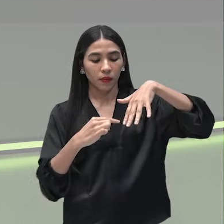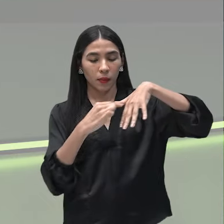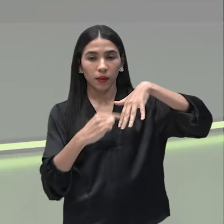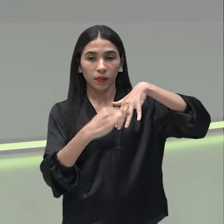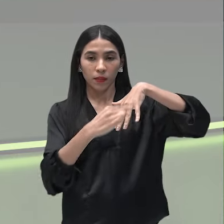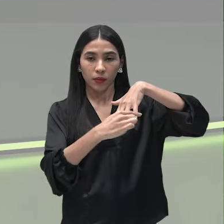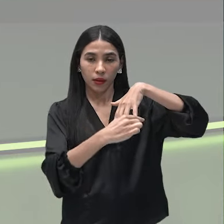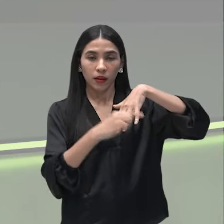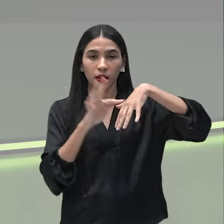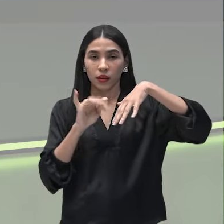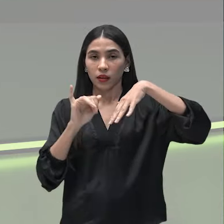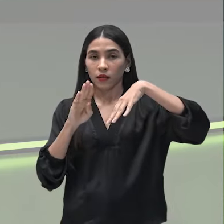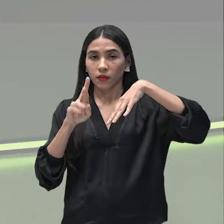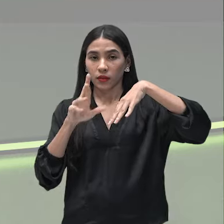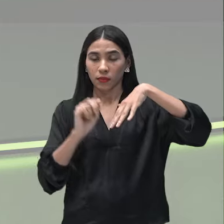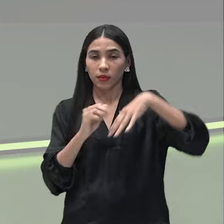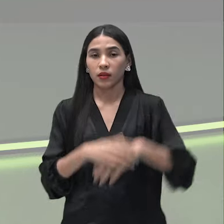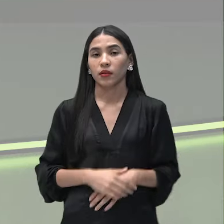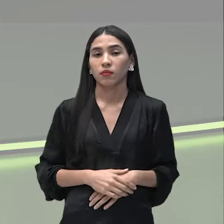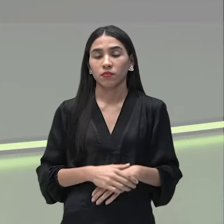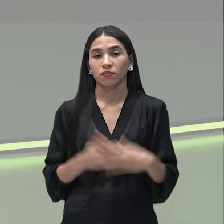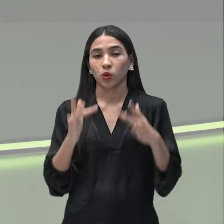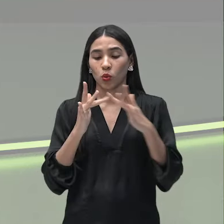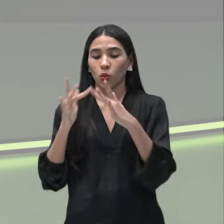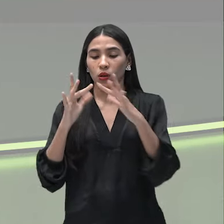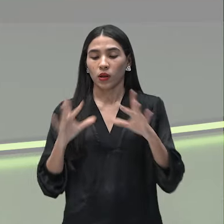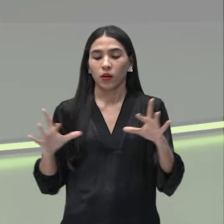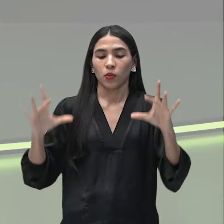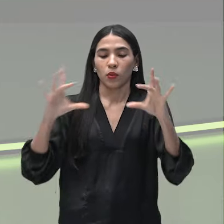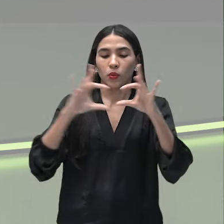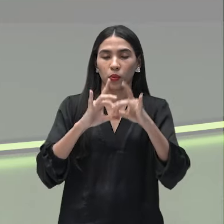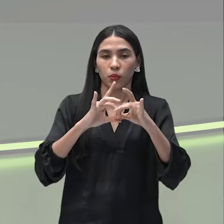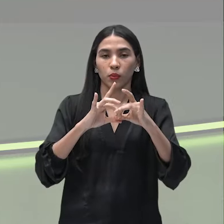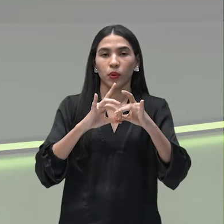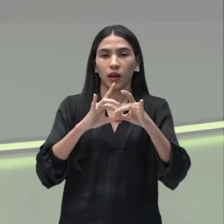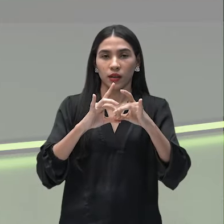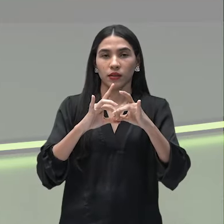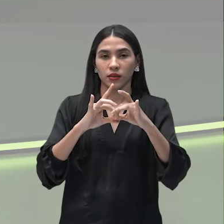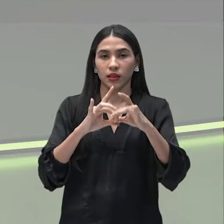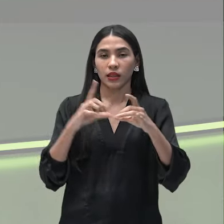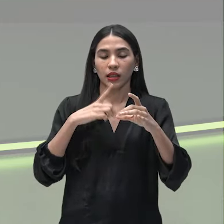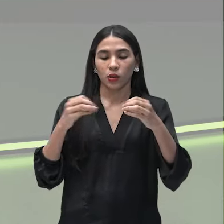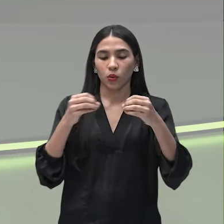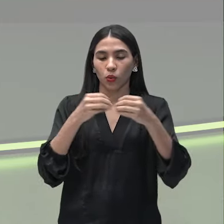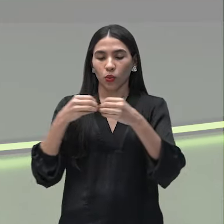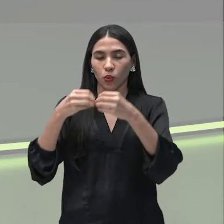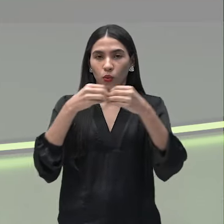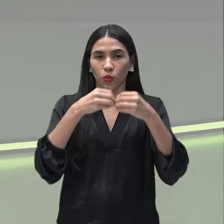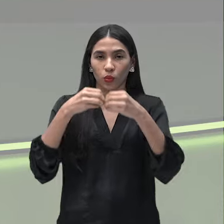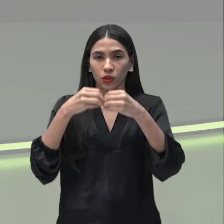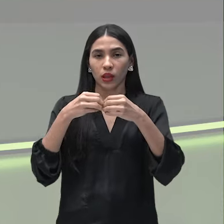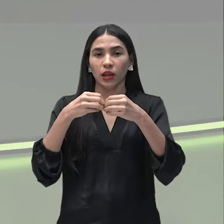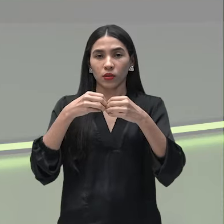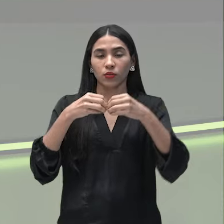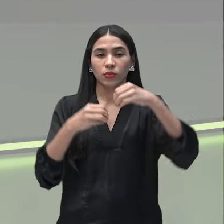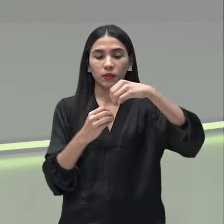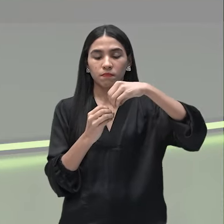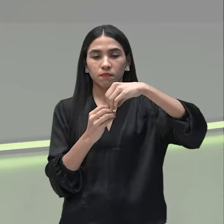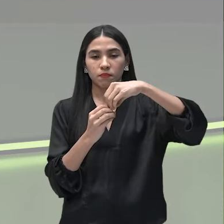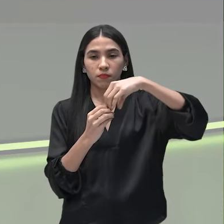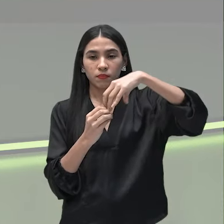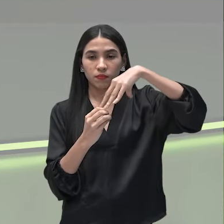Então quando ele chega lá na bactéria, ele coloca essas fibras ali na bactéria, ele baixa essa cauda, e ele vai